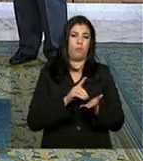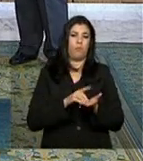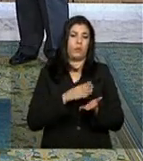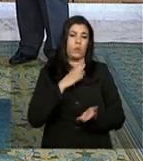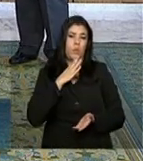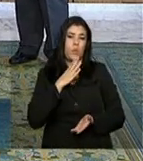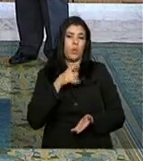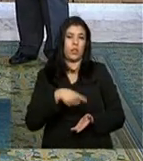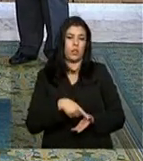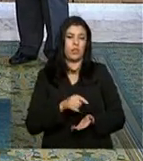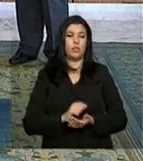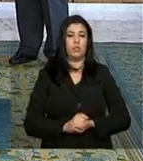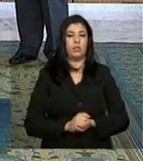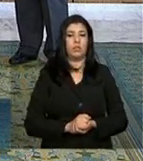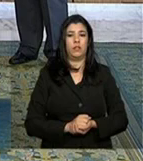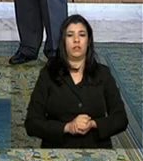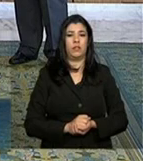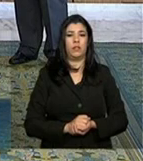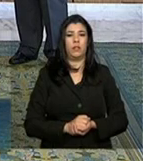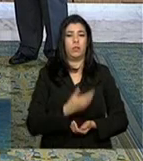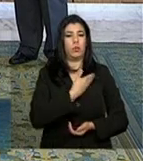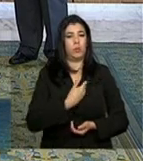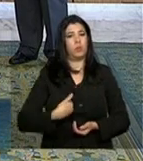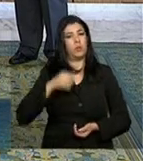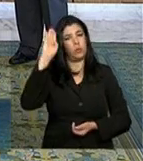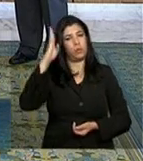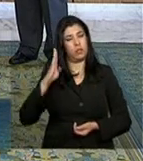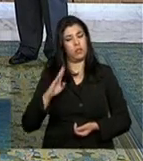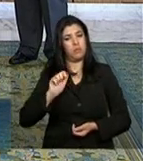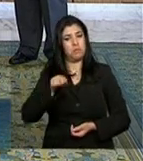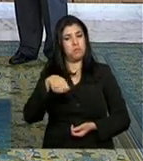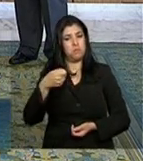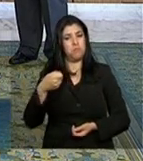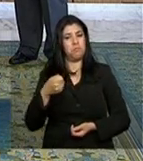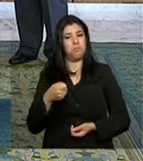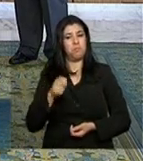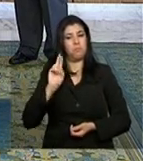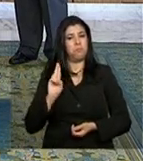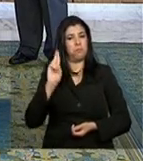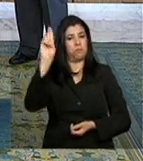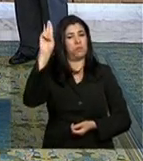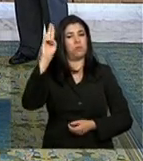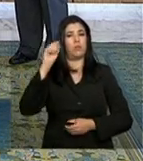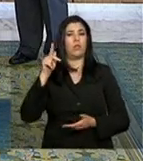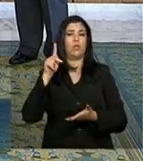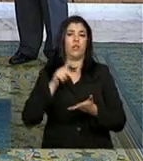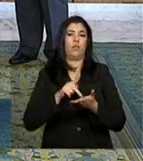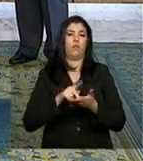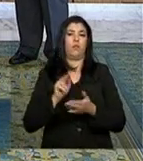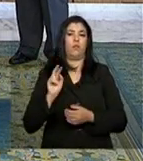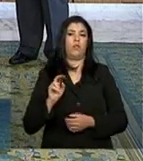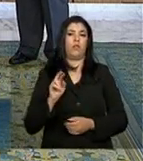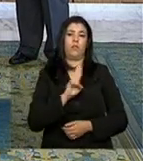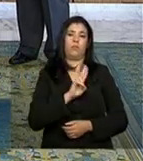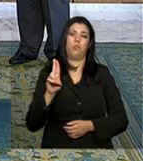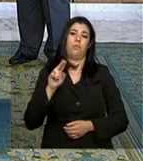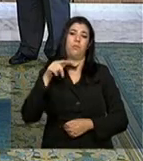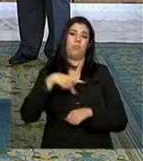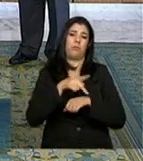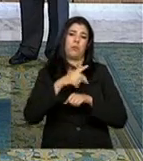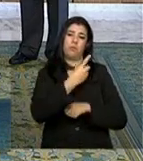reconhecidos oficialmente pelo governo brasileiro para que possam atuar em nome de seus países aqui no